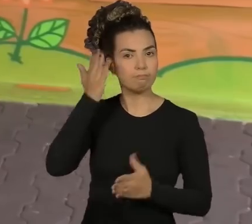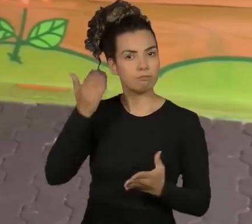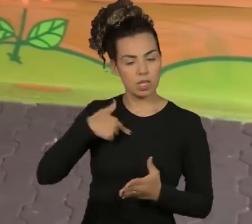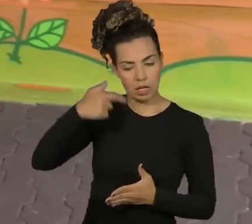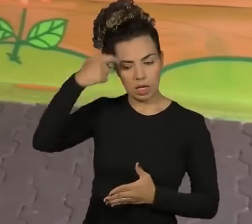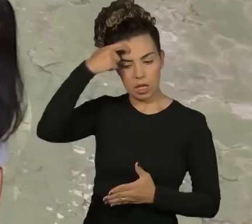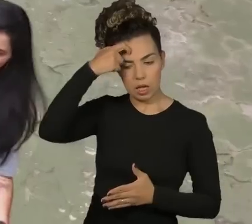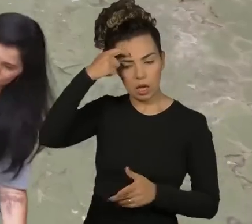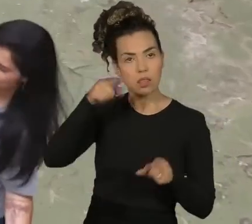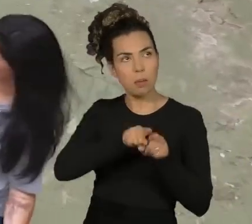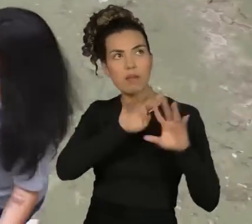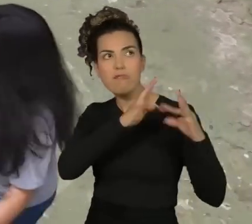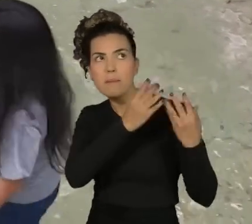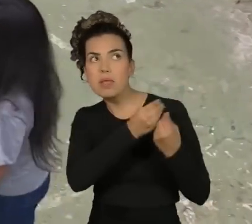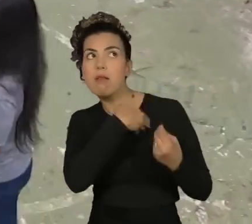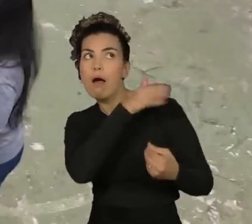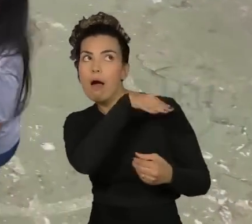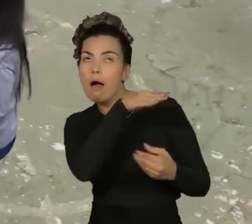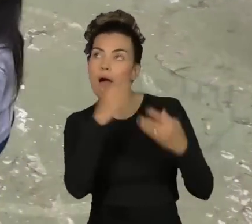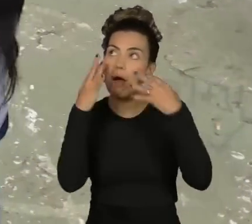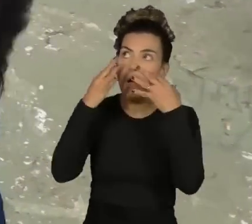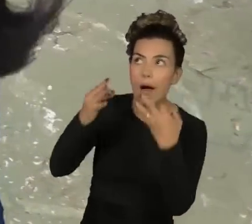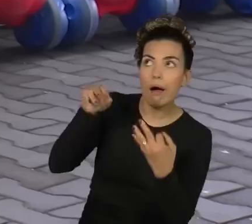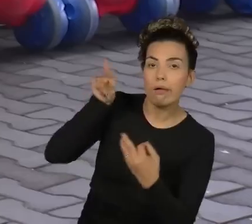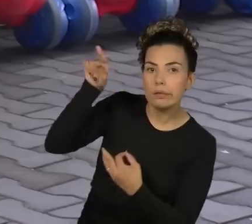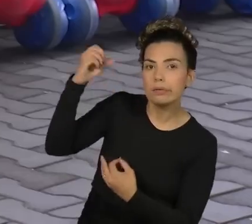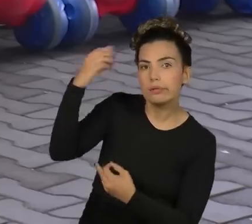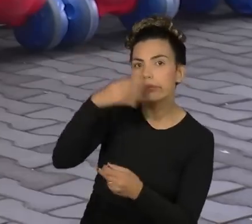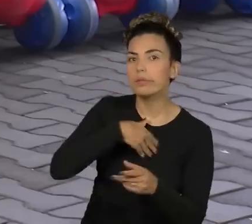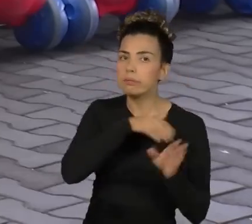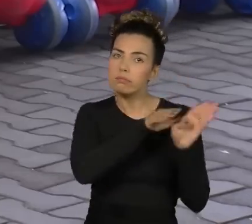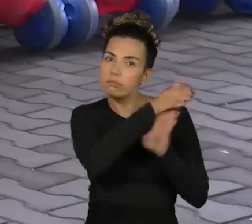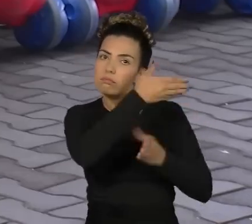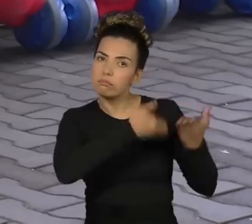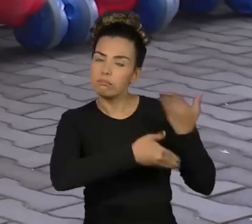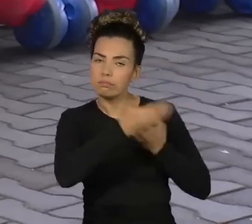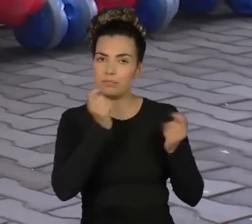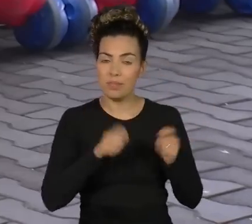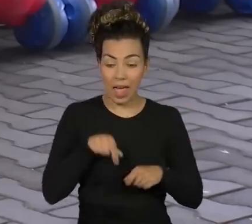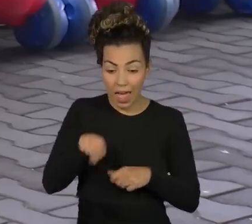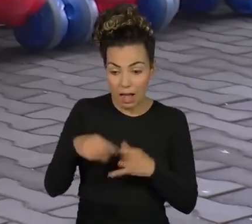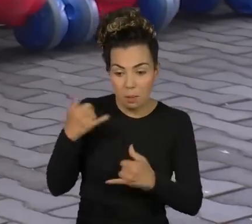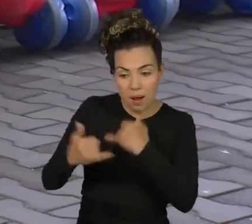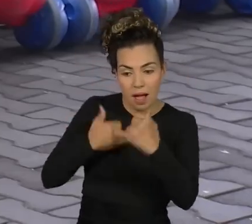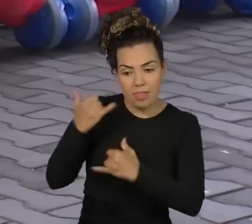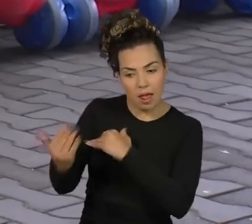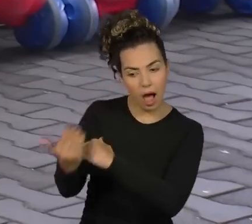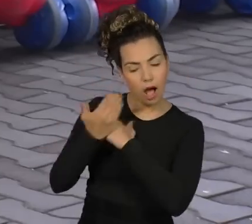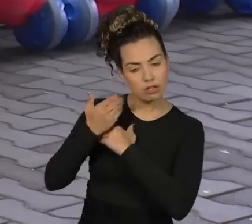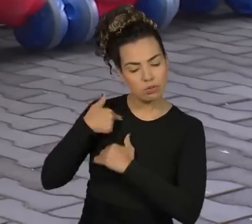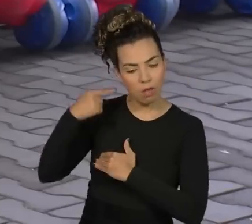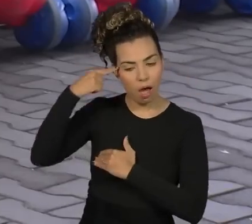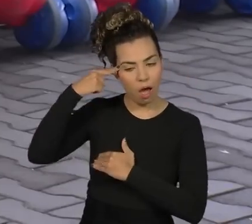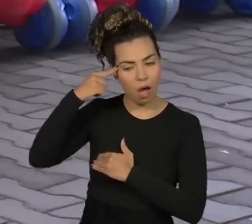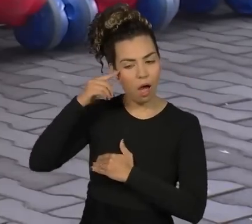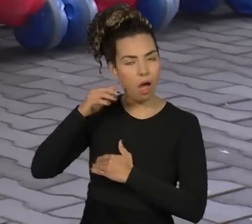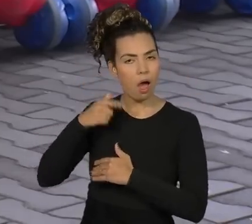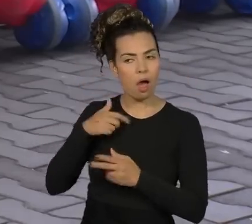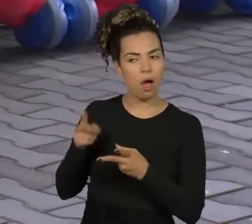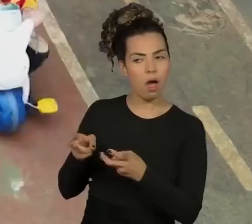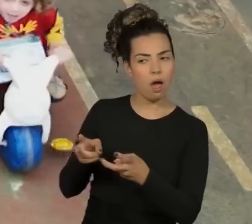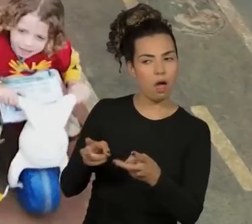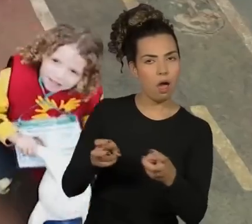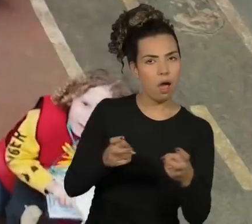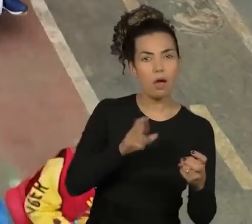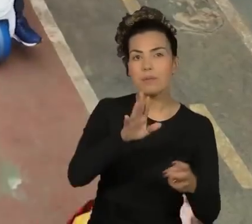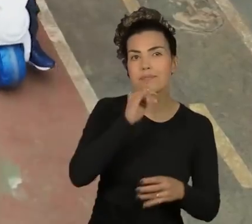seus familiares. E aí, cada brincadeira dava abertura para uma outra oportunidade. Então a gente brincou com as